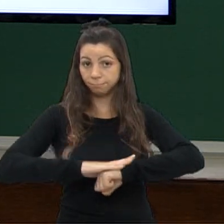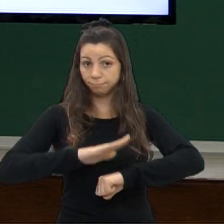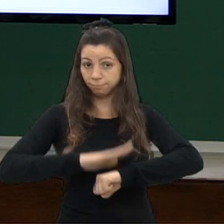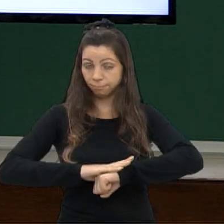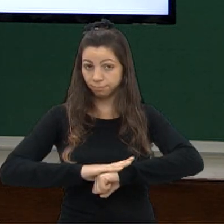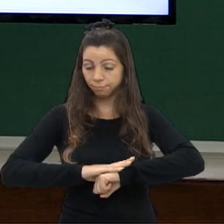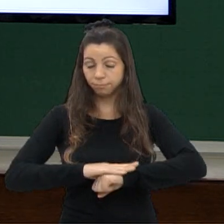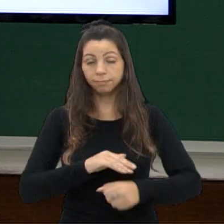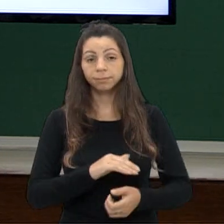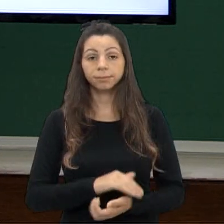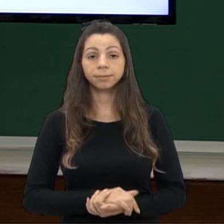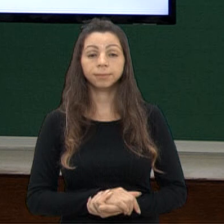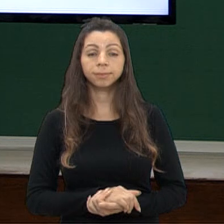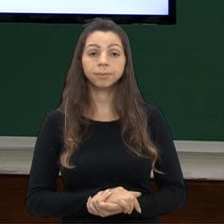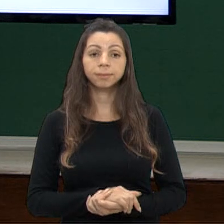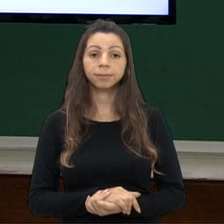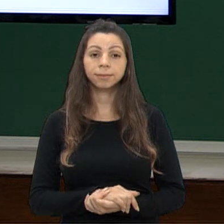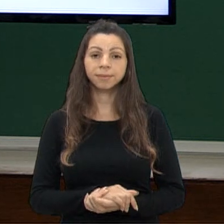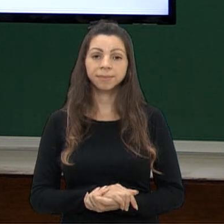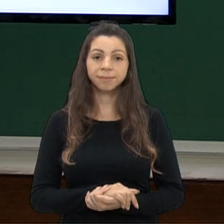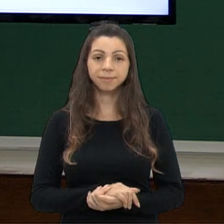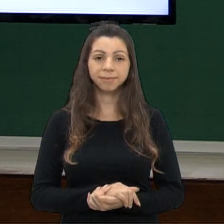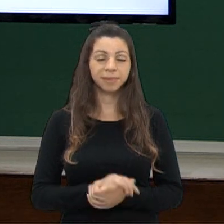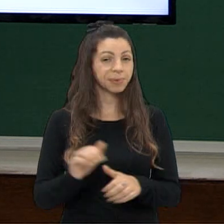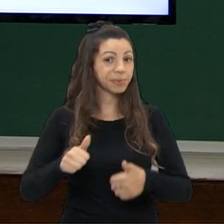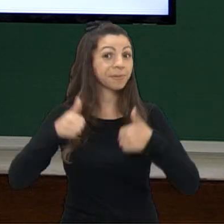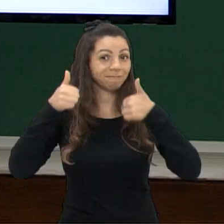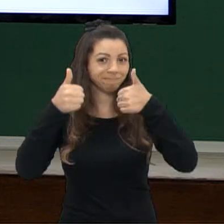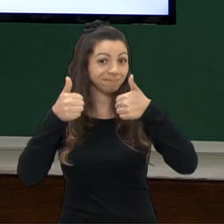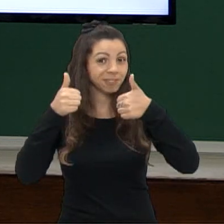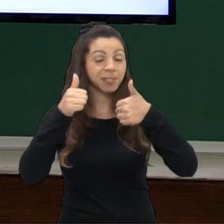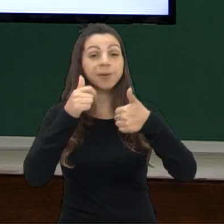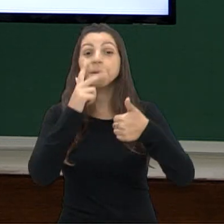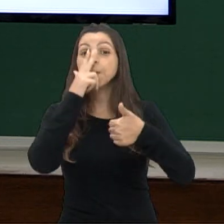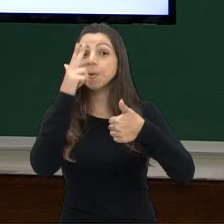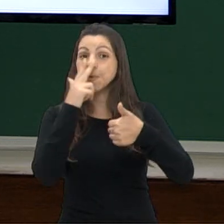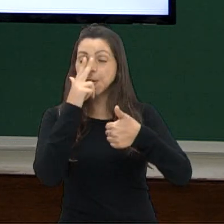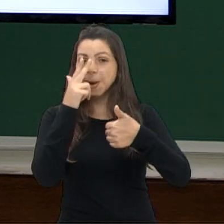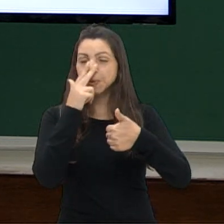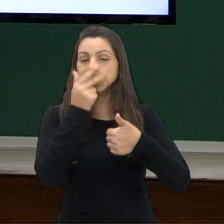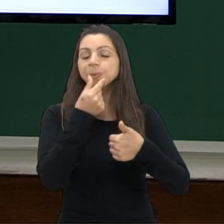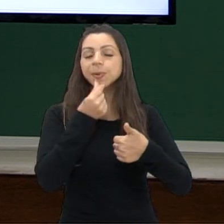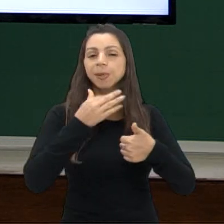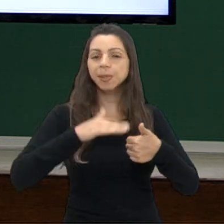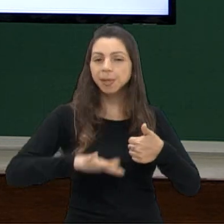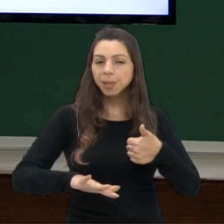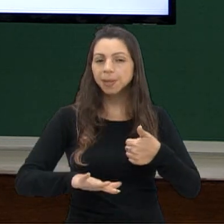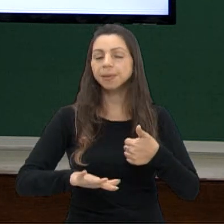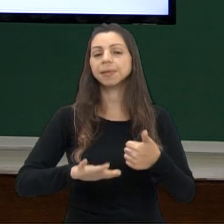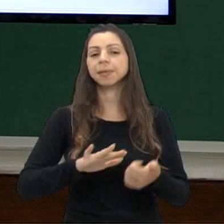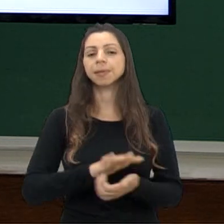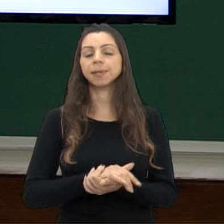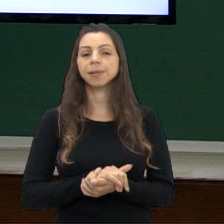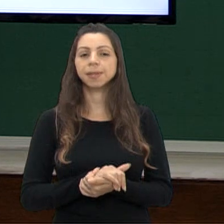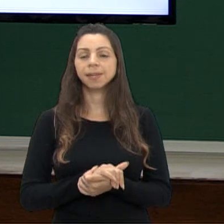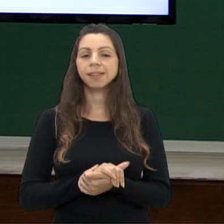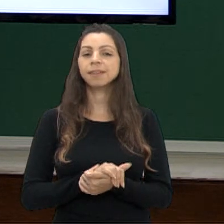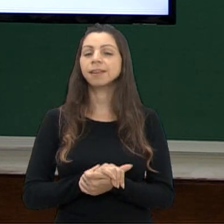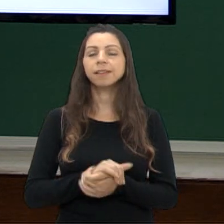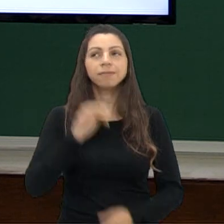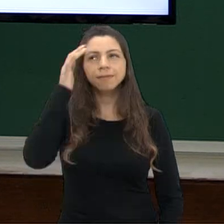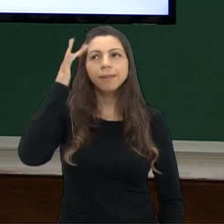a sua resposta. Mas eu sou otimista, né? Então eu acho que o Tavinho, como ele tem um bom conhecimento de programas, ele